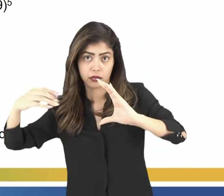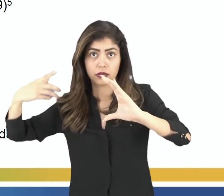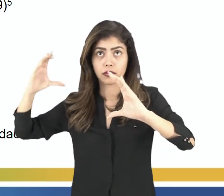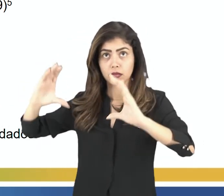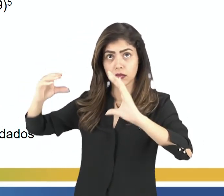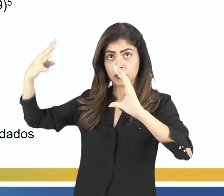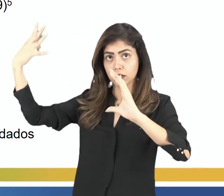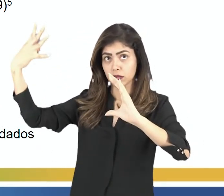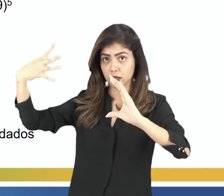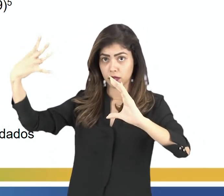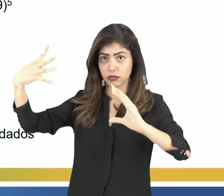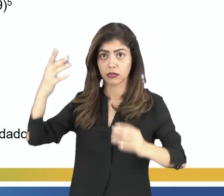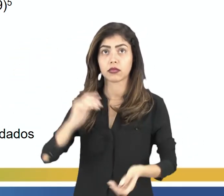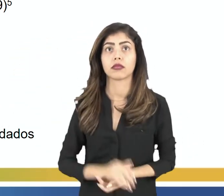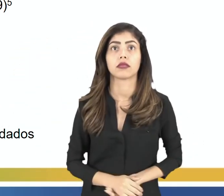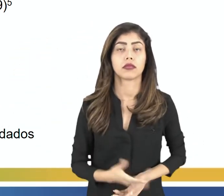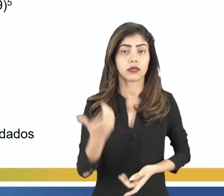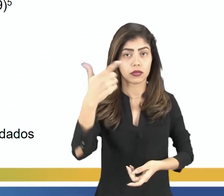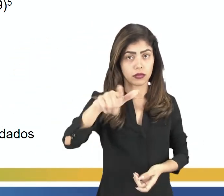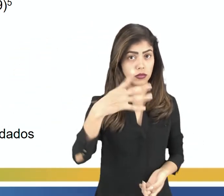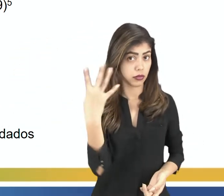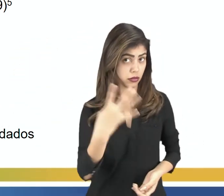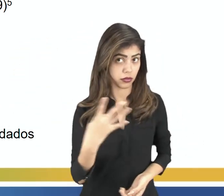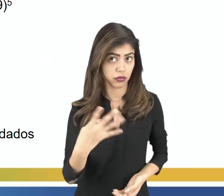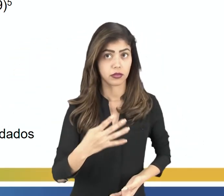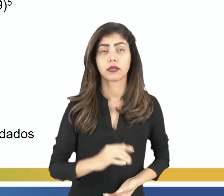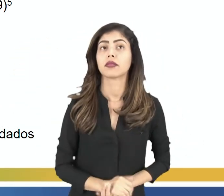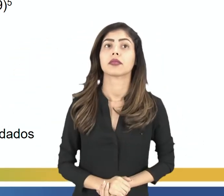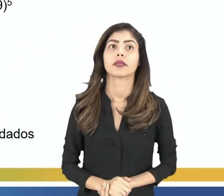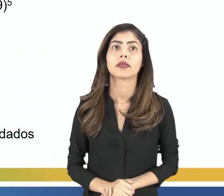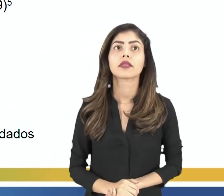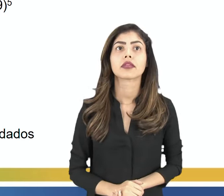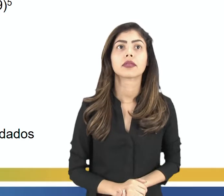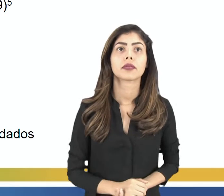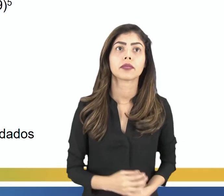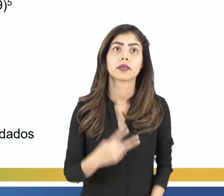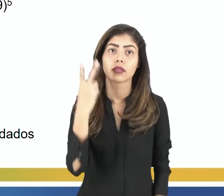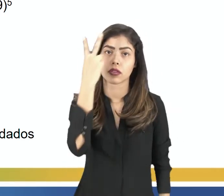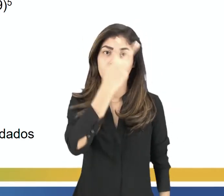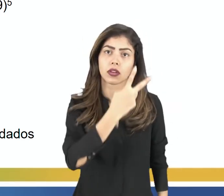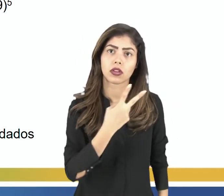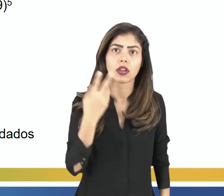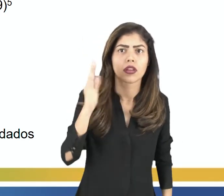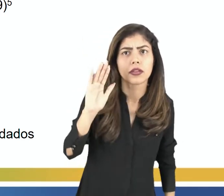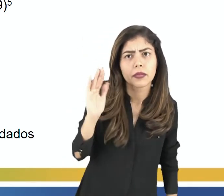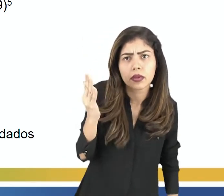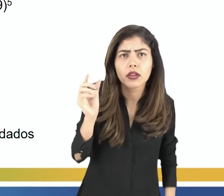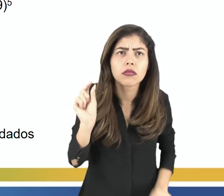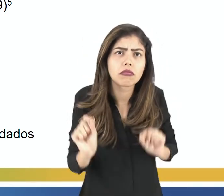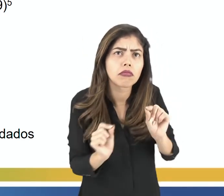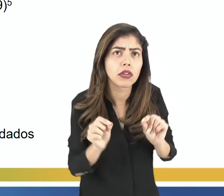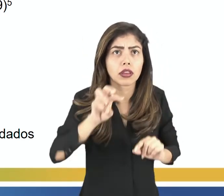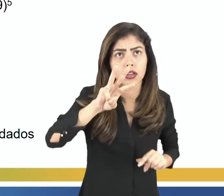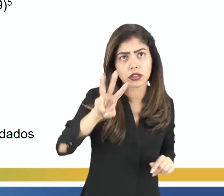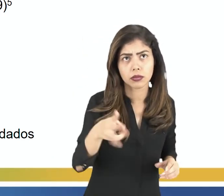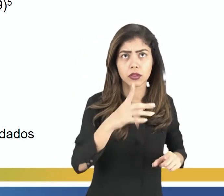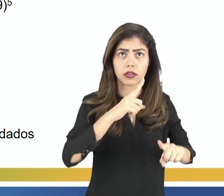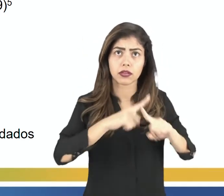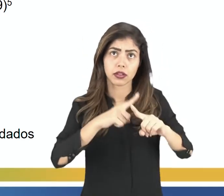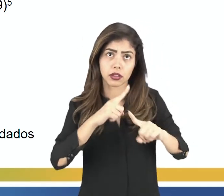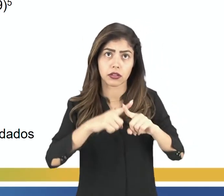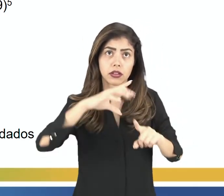à quarta potência, pois eu repeti 4 vezes. Agora, para 2 horas e meia, eu vou ter 3.000